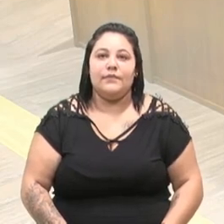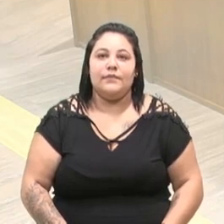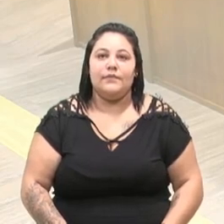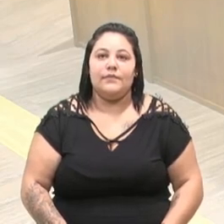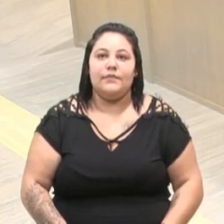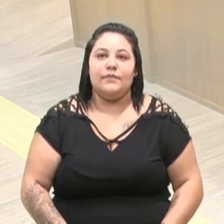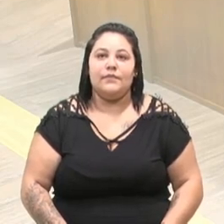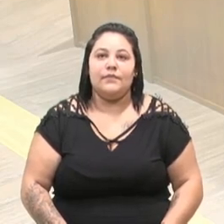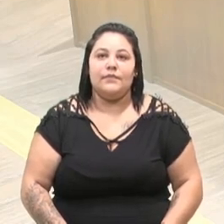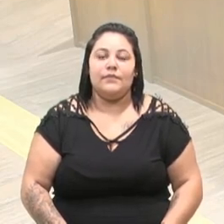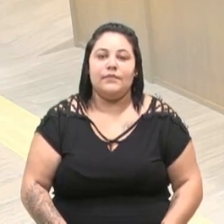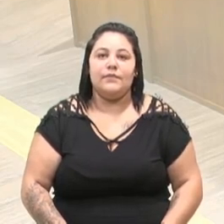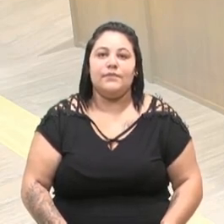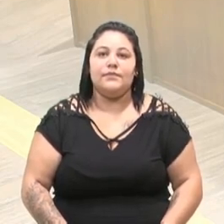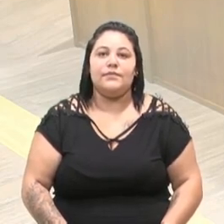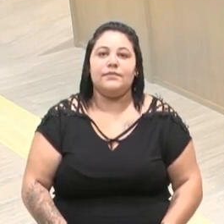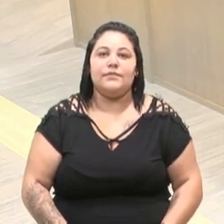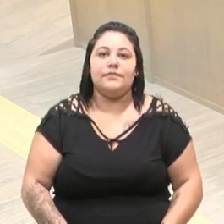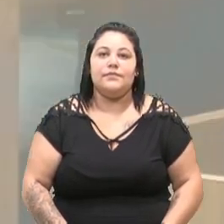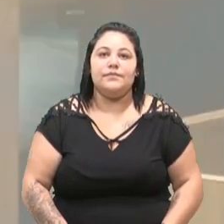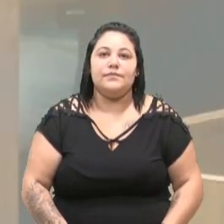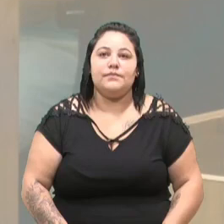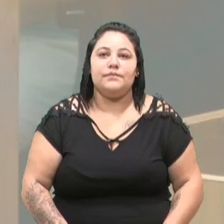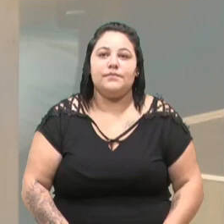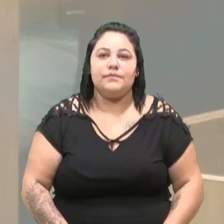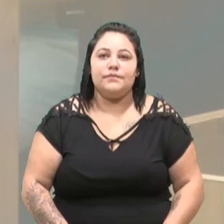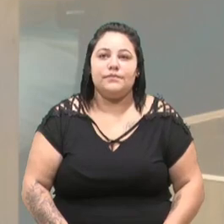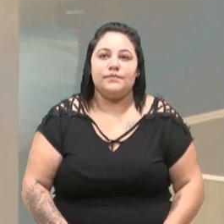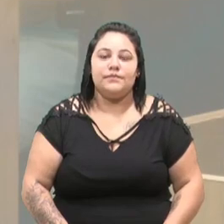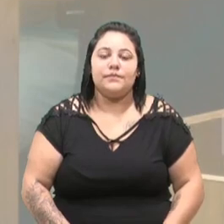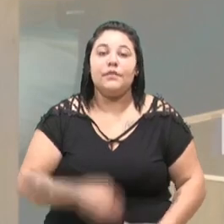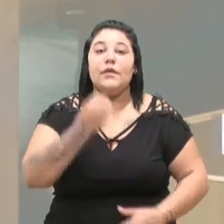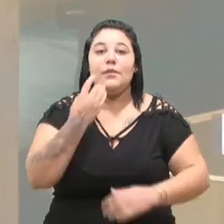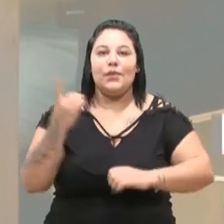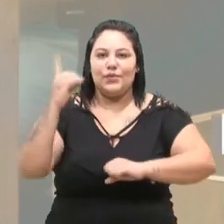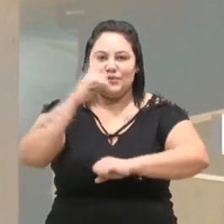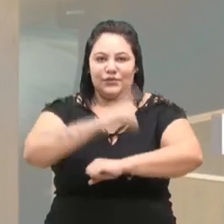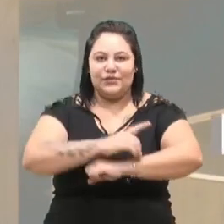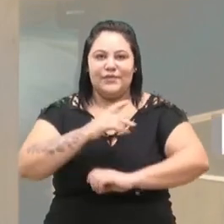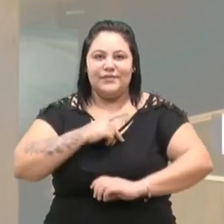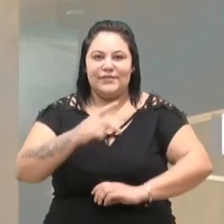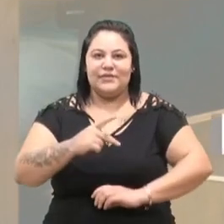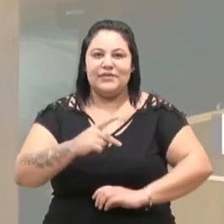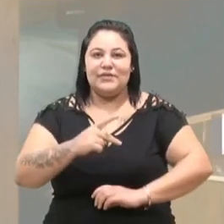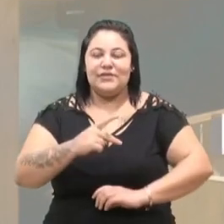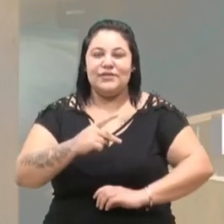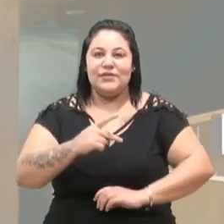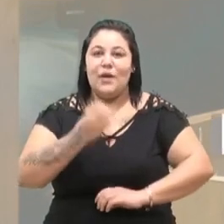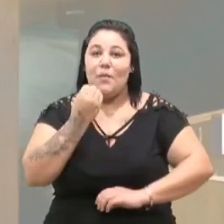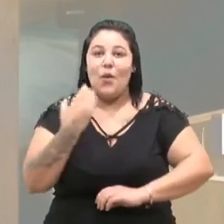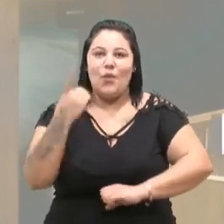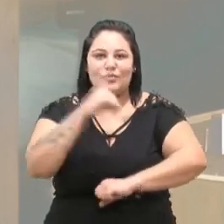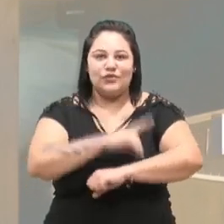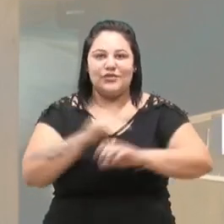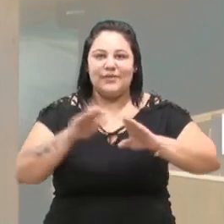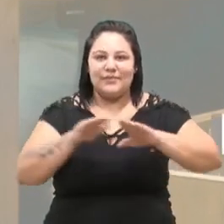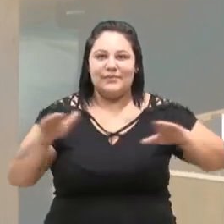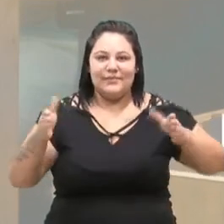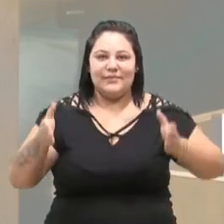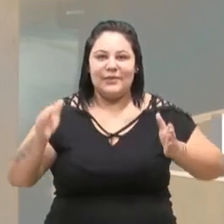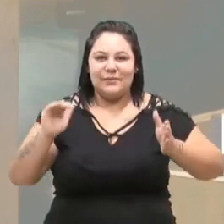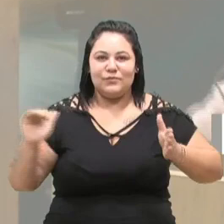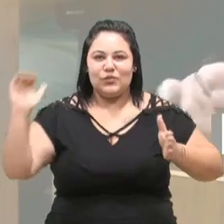Obrigado, senhor presidente. Muito obrigado pela paciência. Bom dia, senhora presidente. Bom dia, mesa diretora,